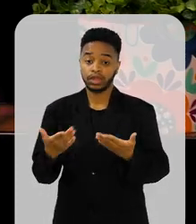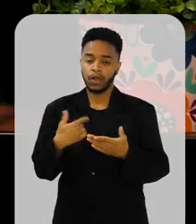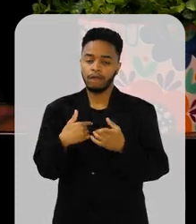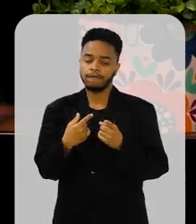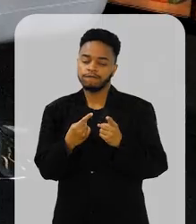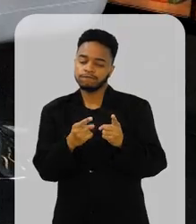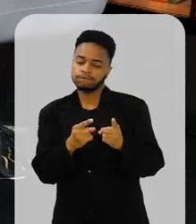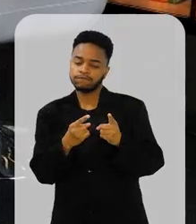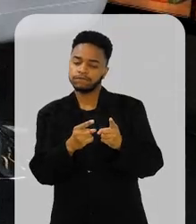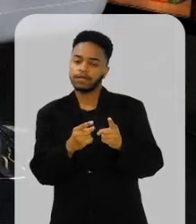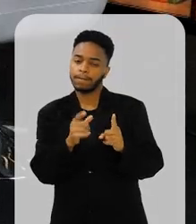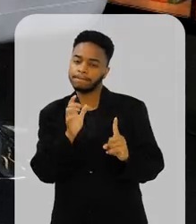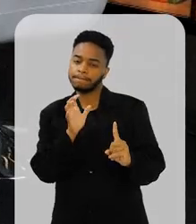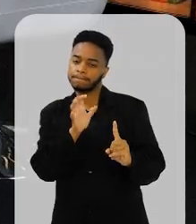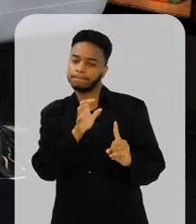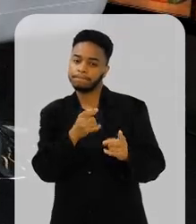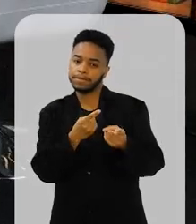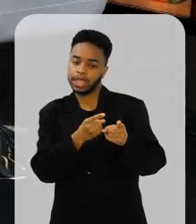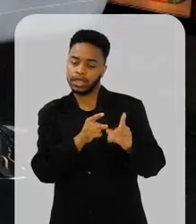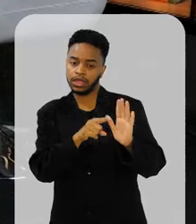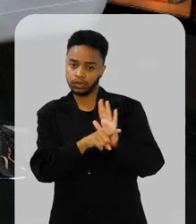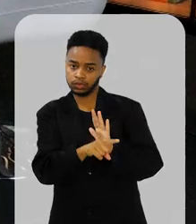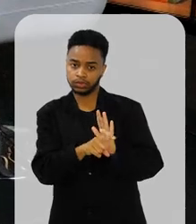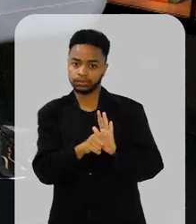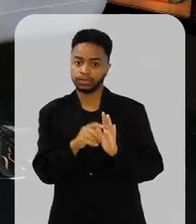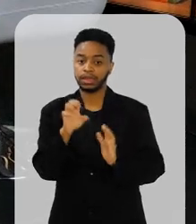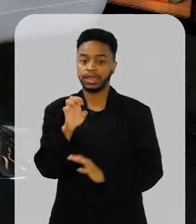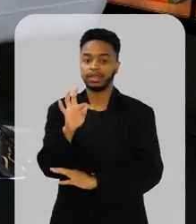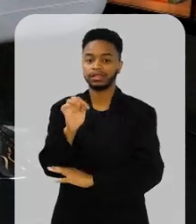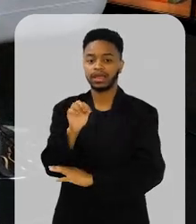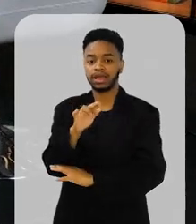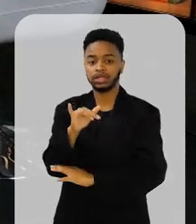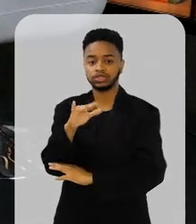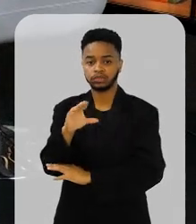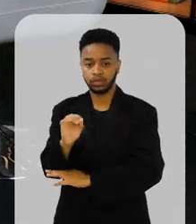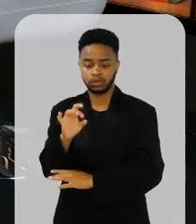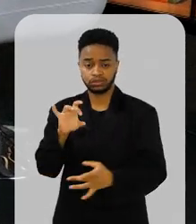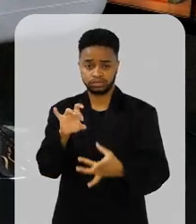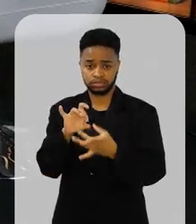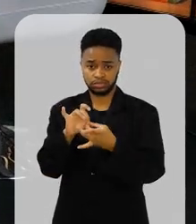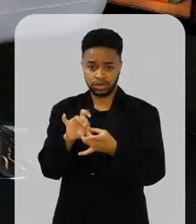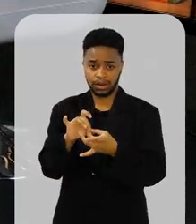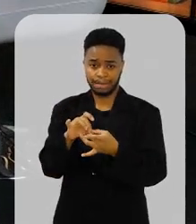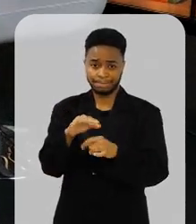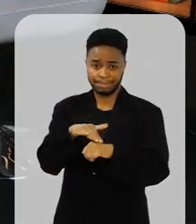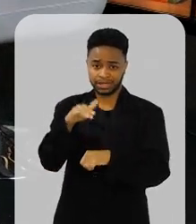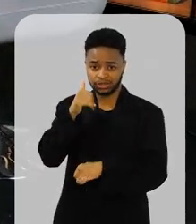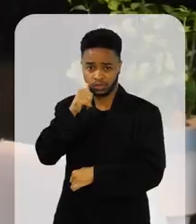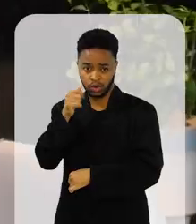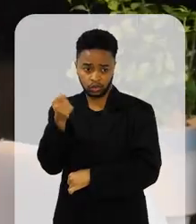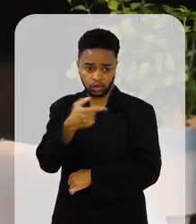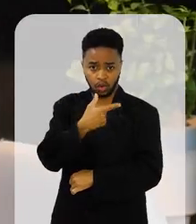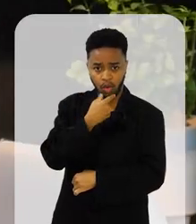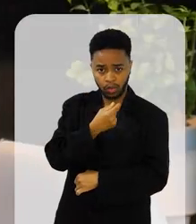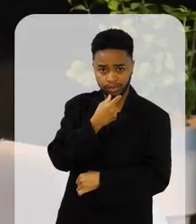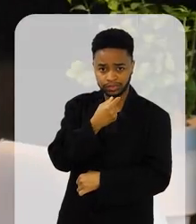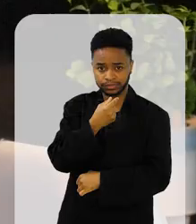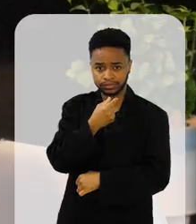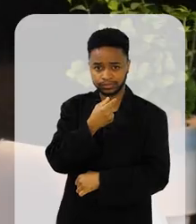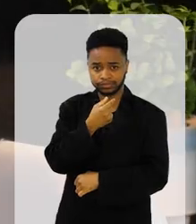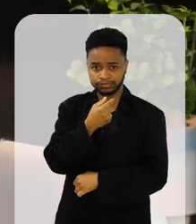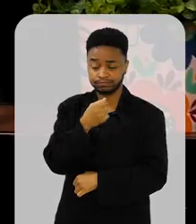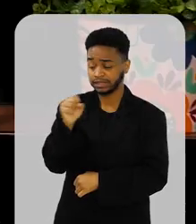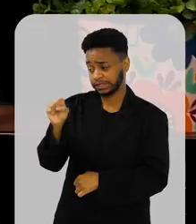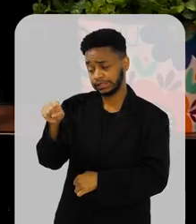eu vou provocar mais um pouquinho vocês. O etarismo, será que ele está enraizado mais nas mulheres do que nos homens?